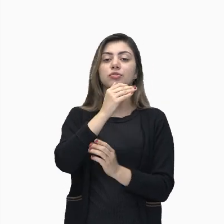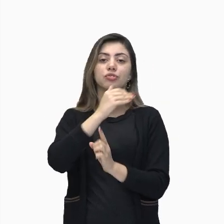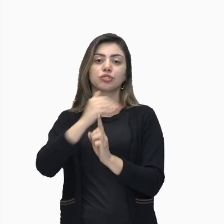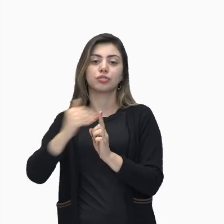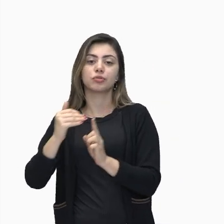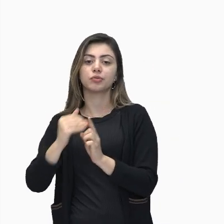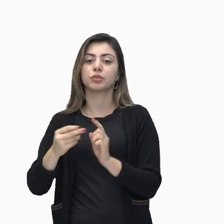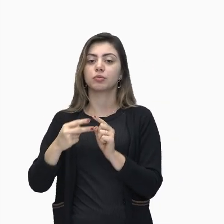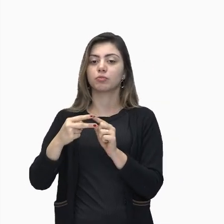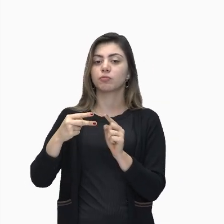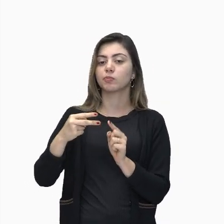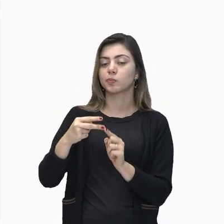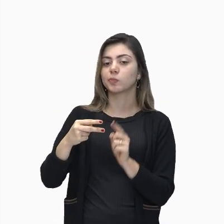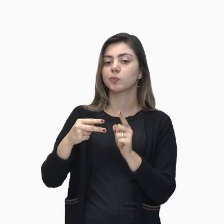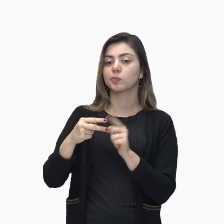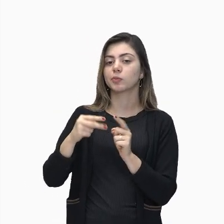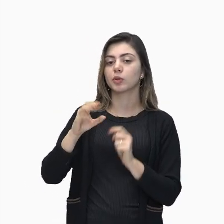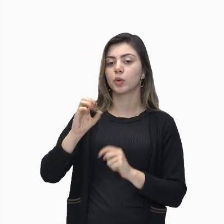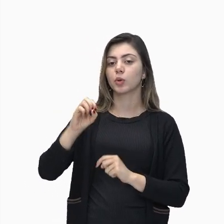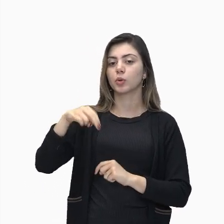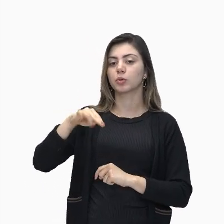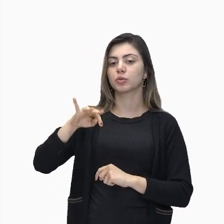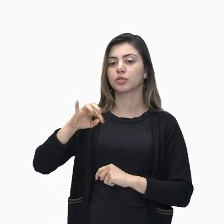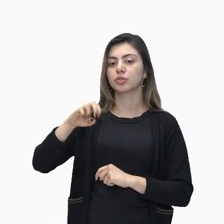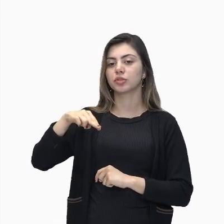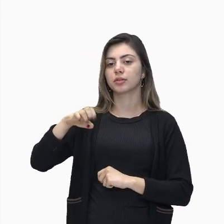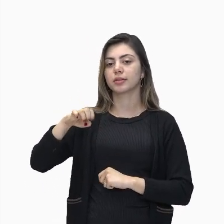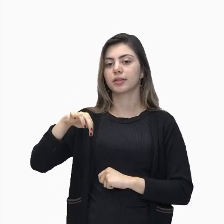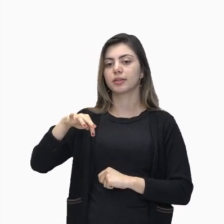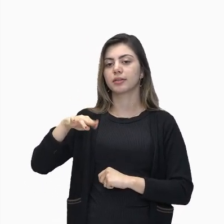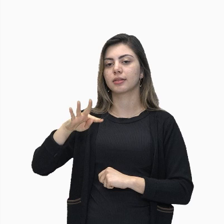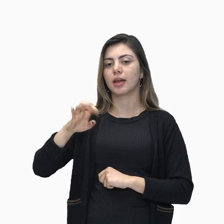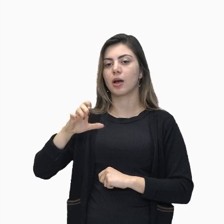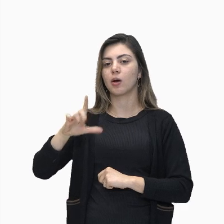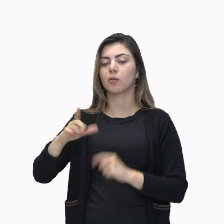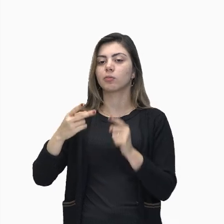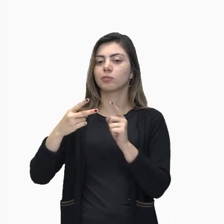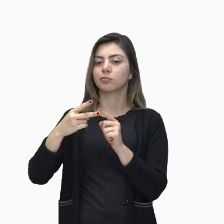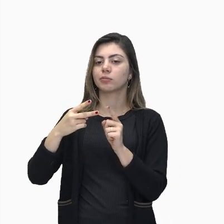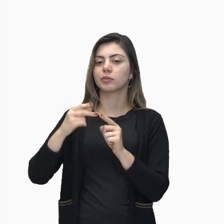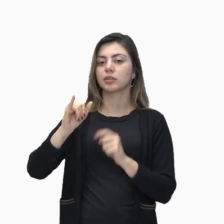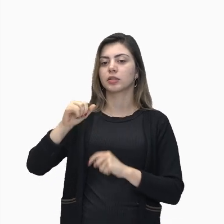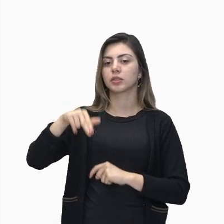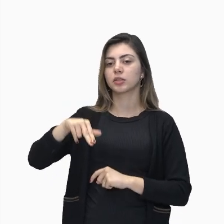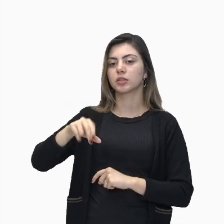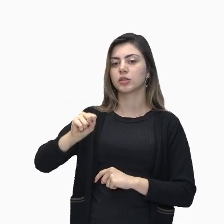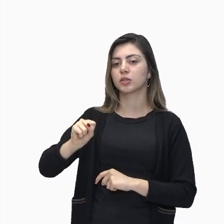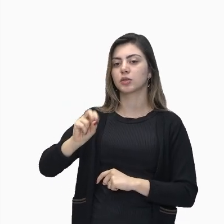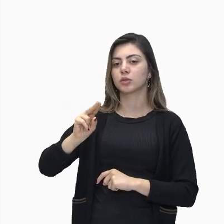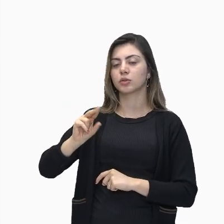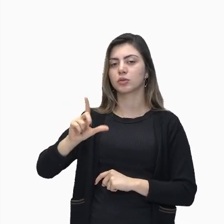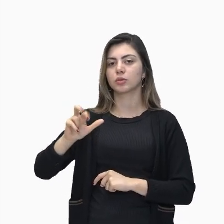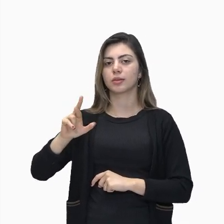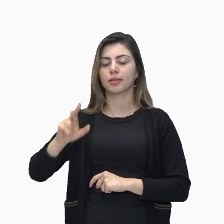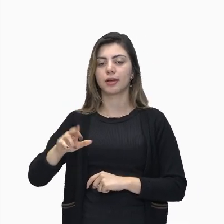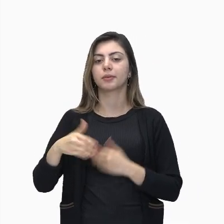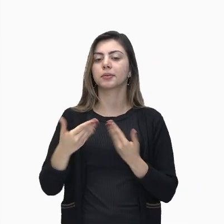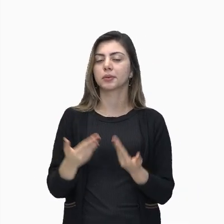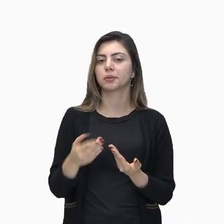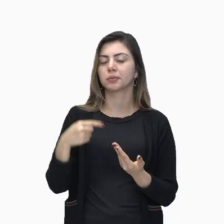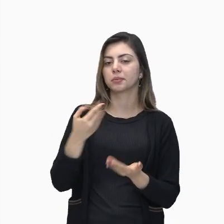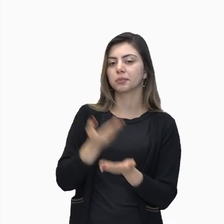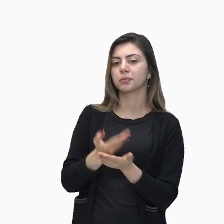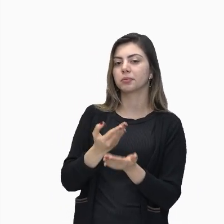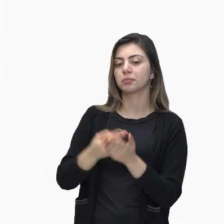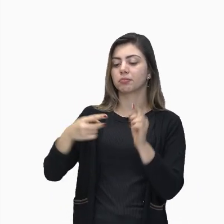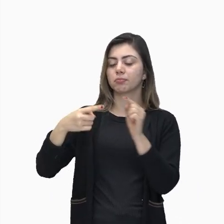tá? Uma dessas partes é a continental, e a outra parte é a insular. Então a gente vai ver que a parte continental é